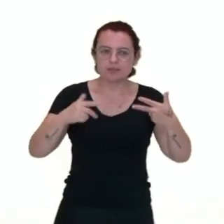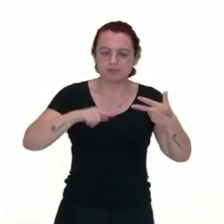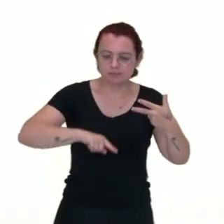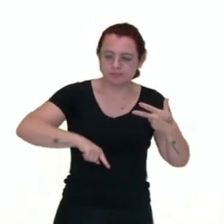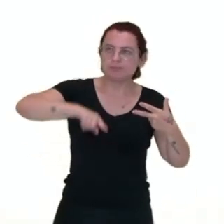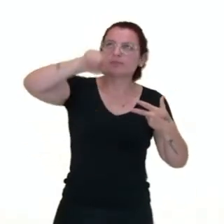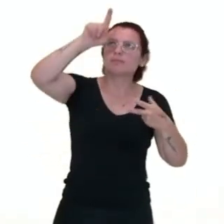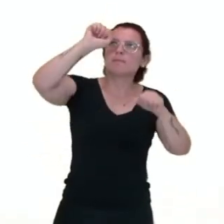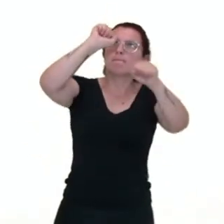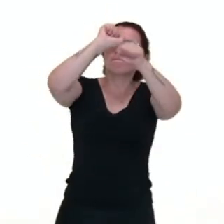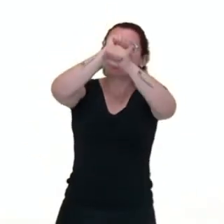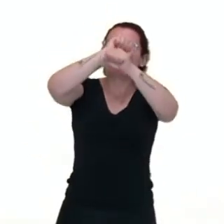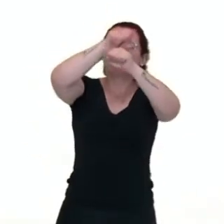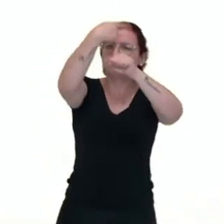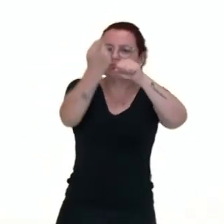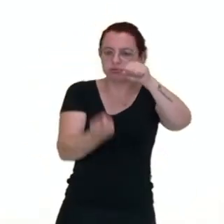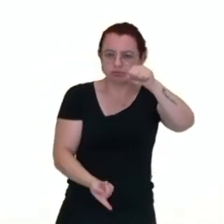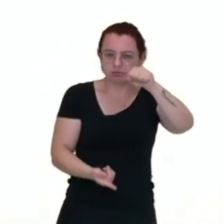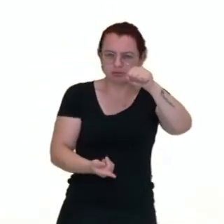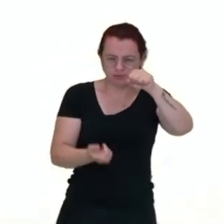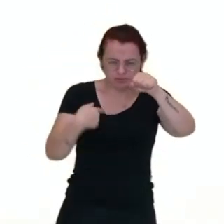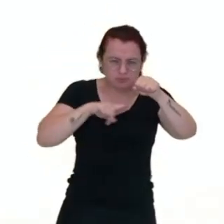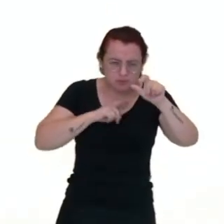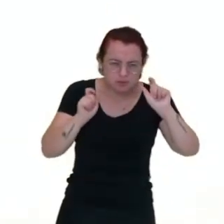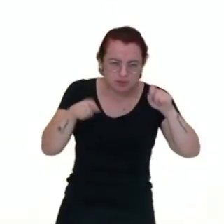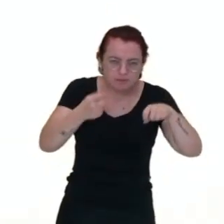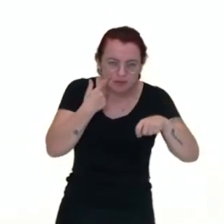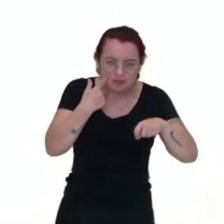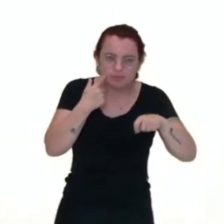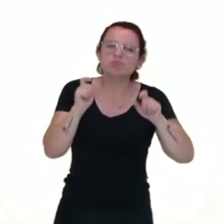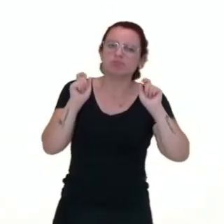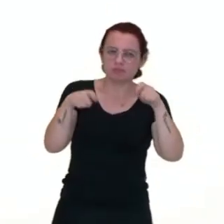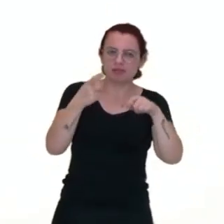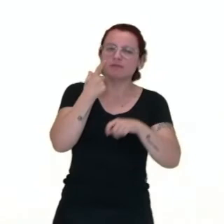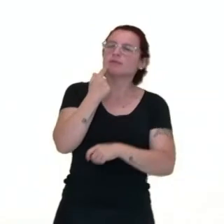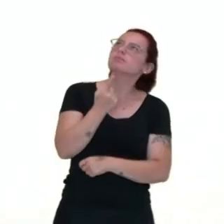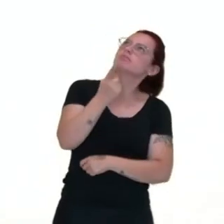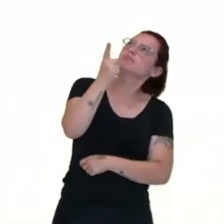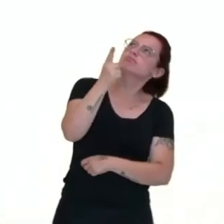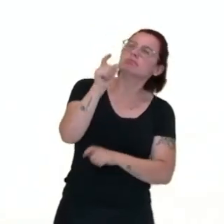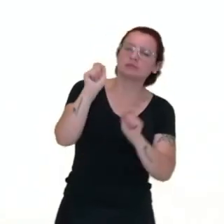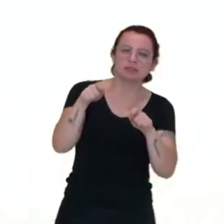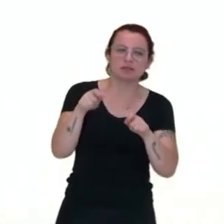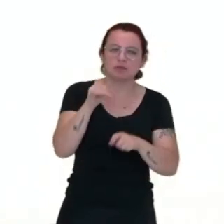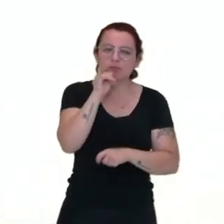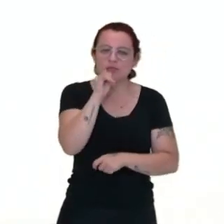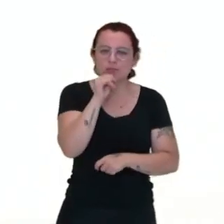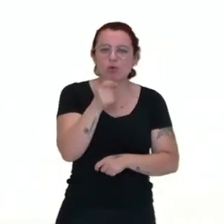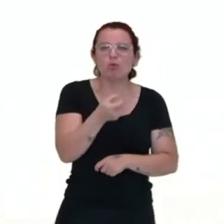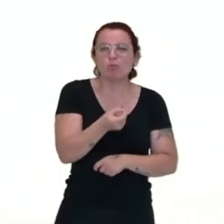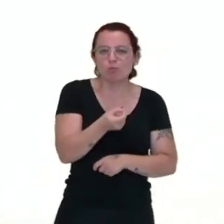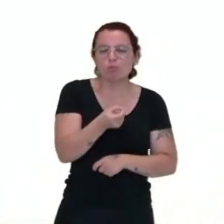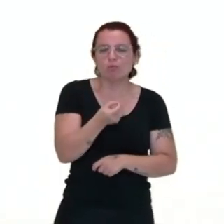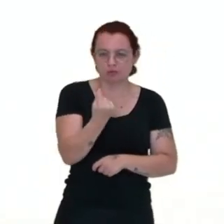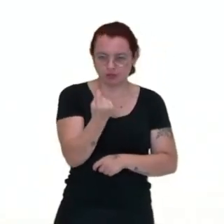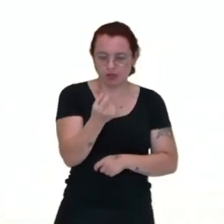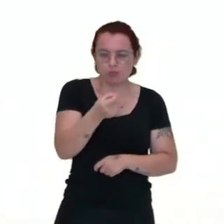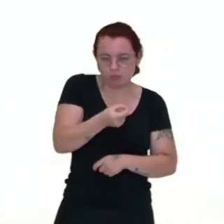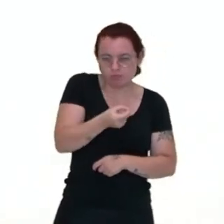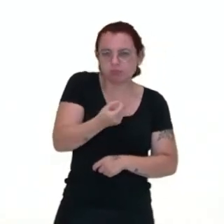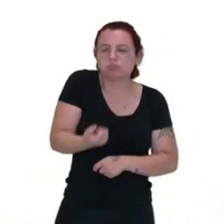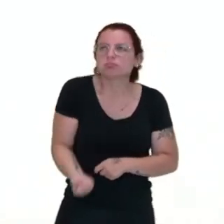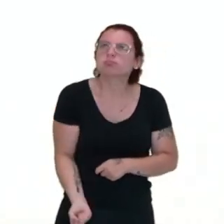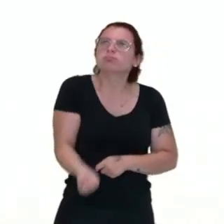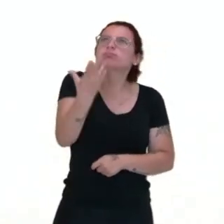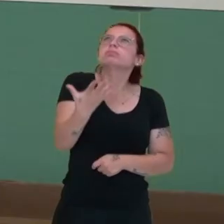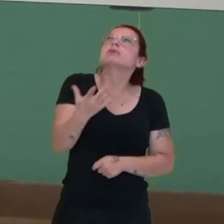e desce, certo? Será que isso é possível de ver? Sim, é possível de analisar isso, né? Se você jogar uma moeda, por exemplo, para cima, tu vai